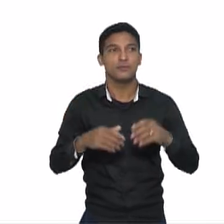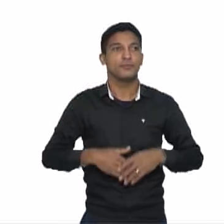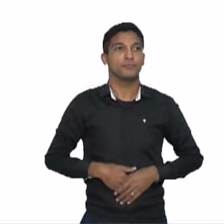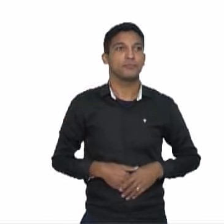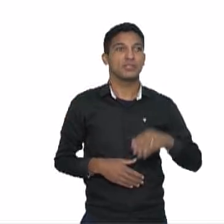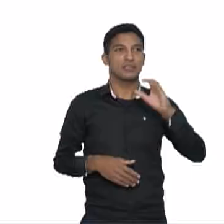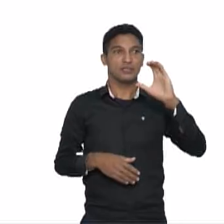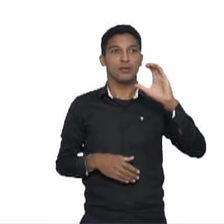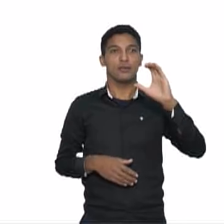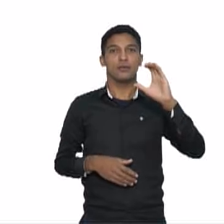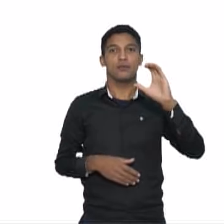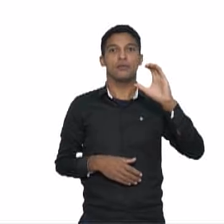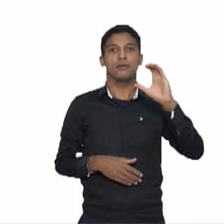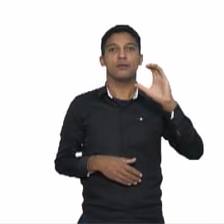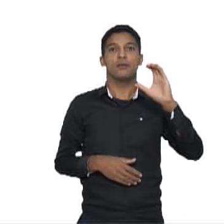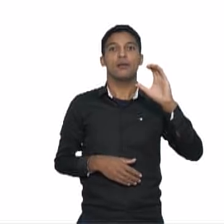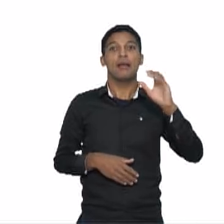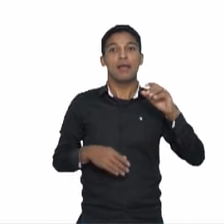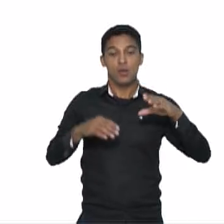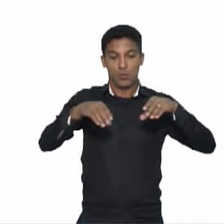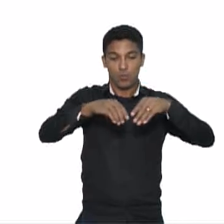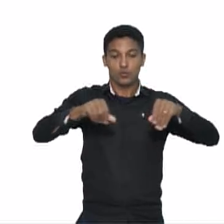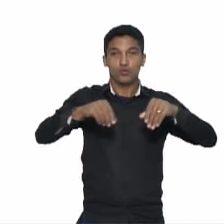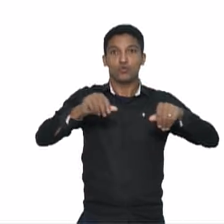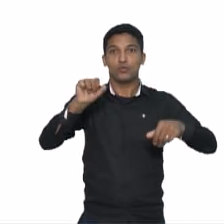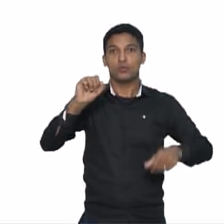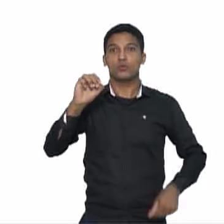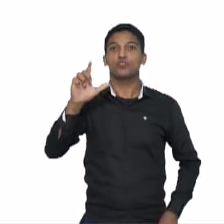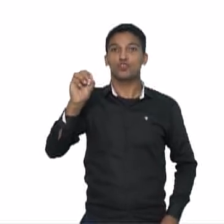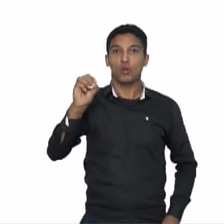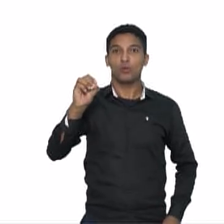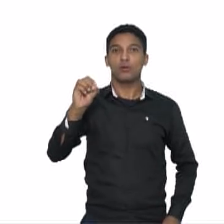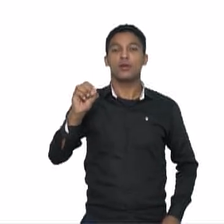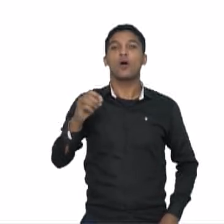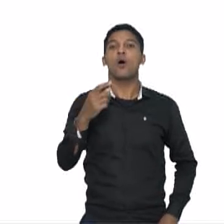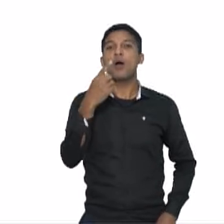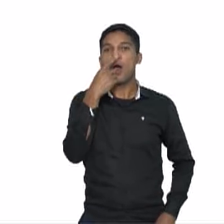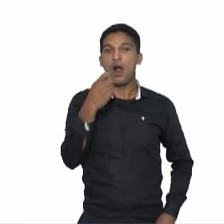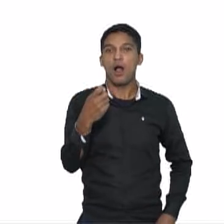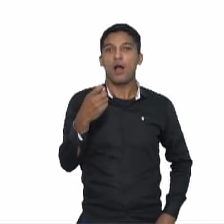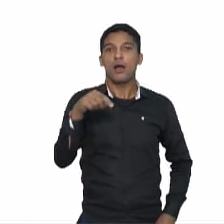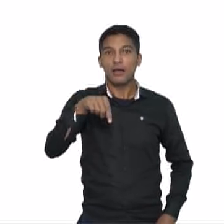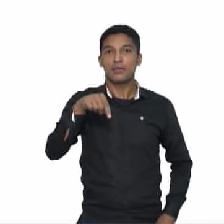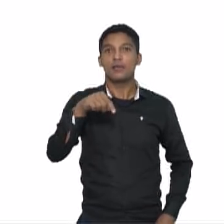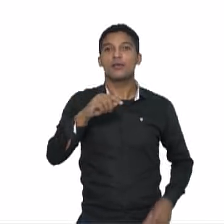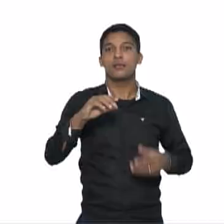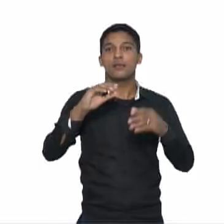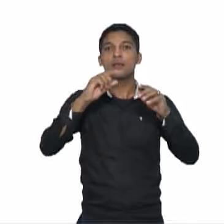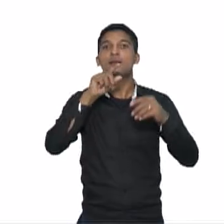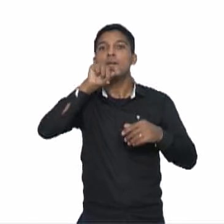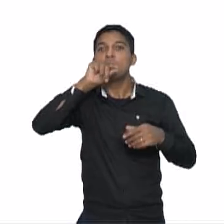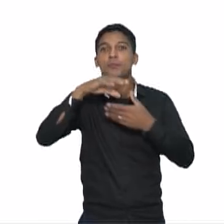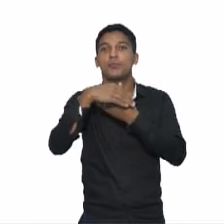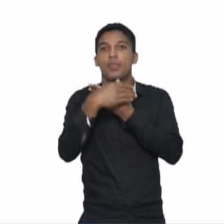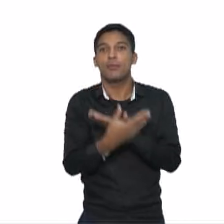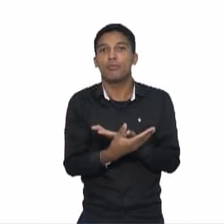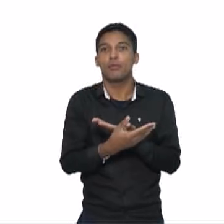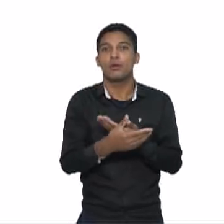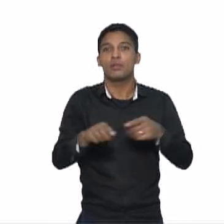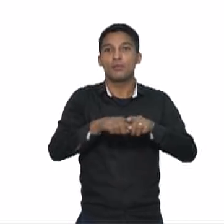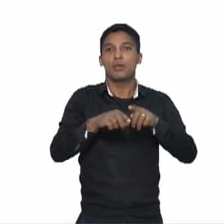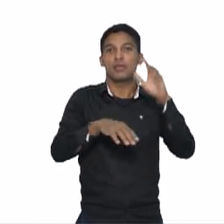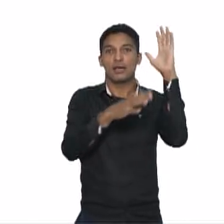solo. Letra D. A umidade não contribui para o processo